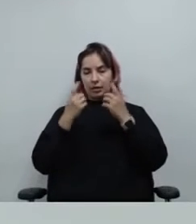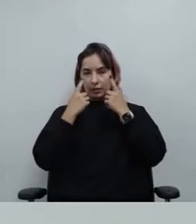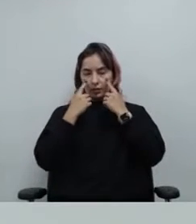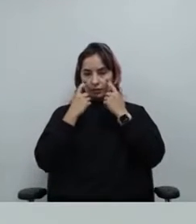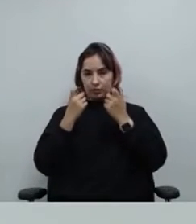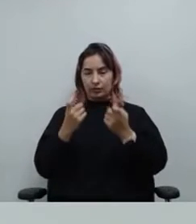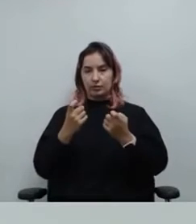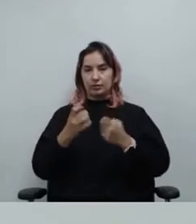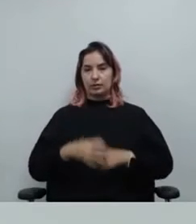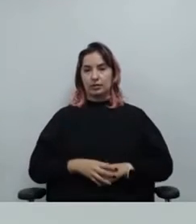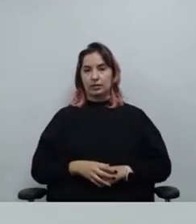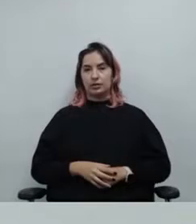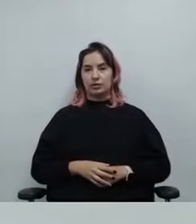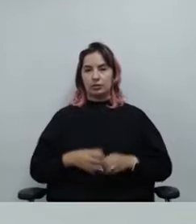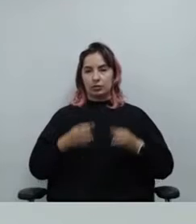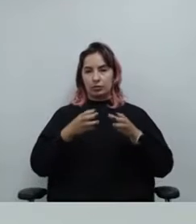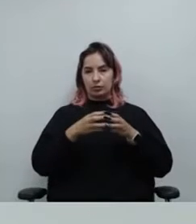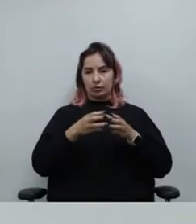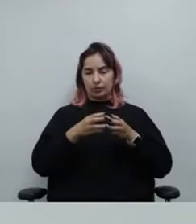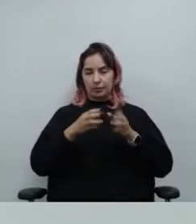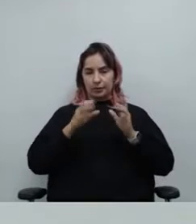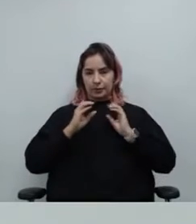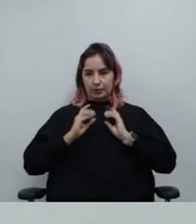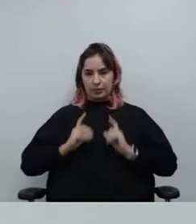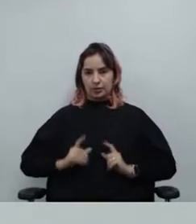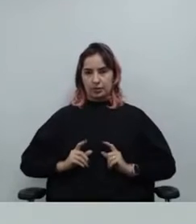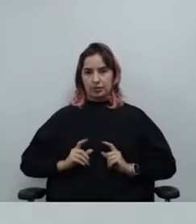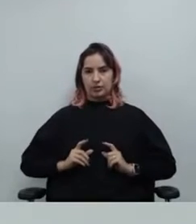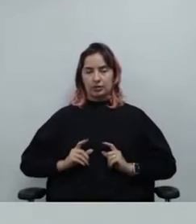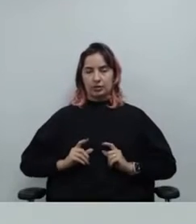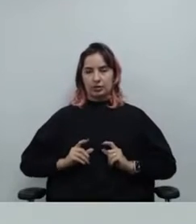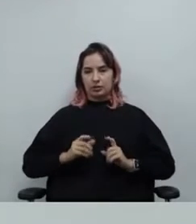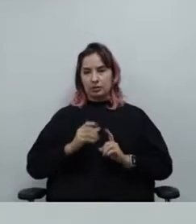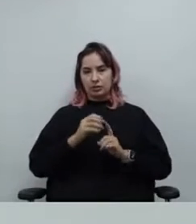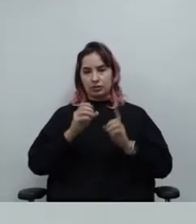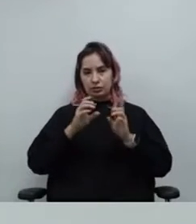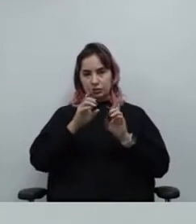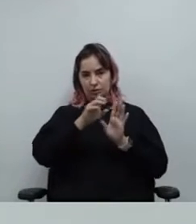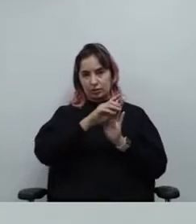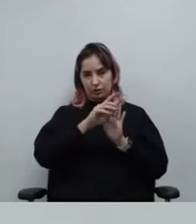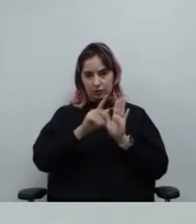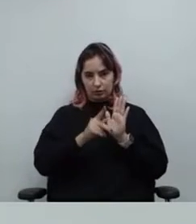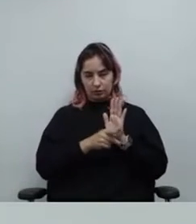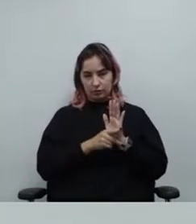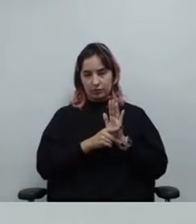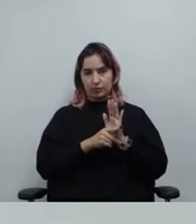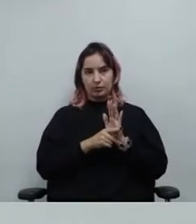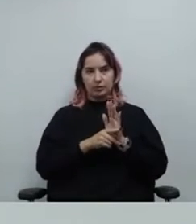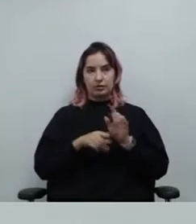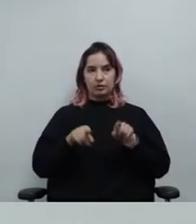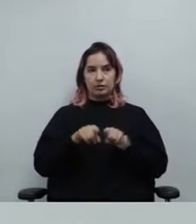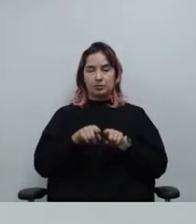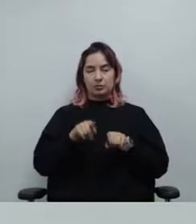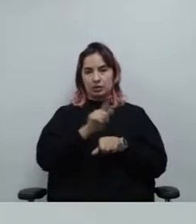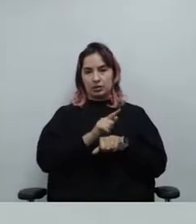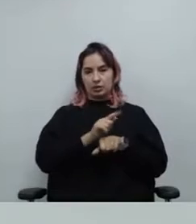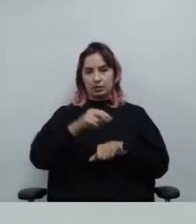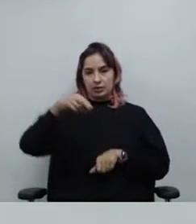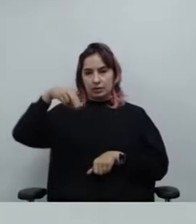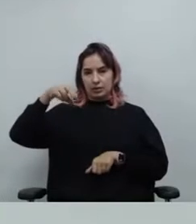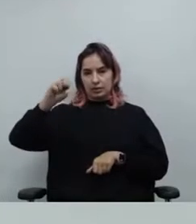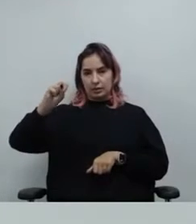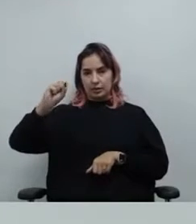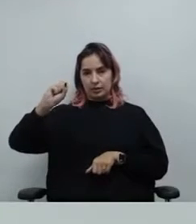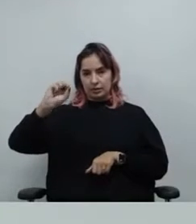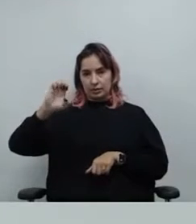proposto pelo Núcleo de Cidadania e Direitos Humanos, NEIGE, e NUDIR, a princípio, e depois também encampado por essa atual gestão do NESC.